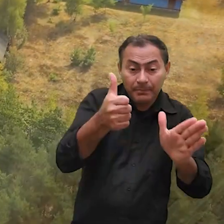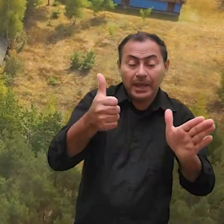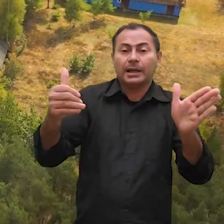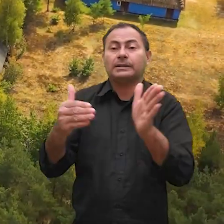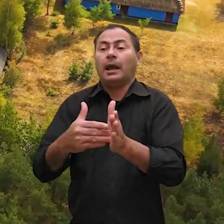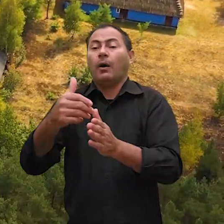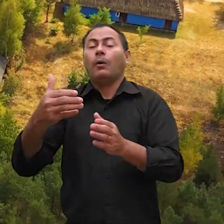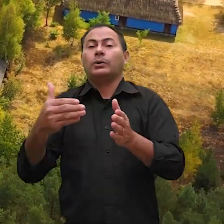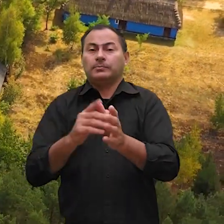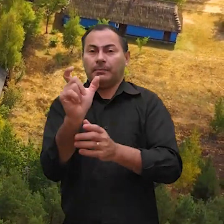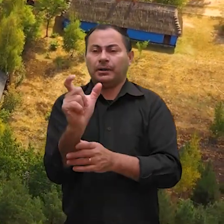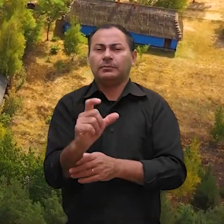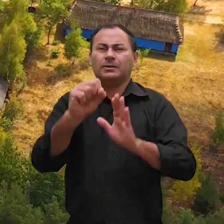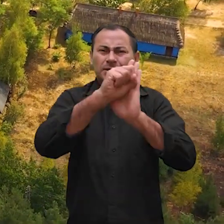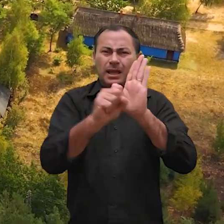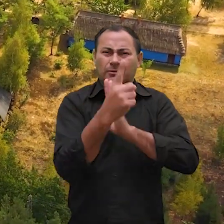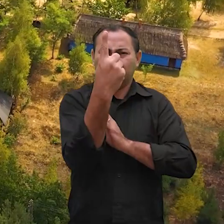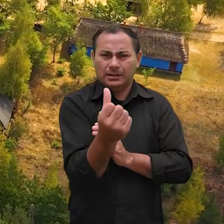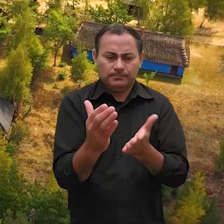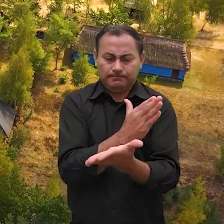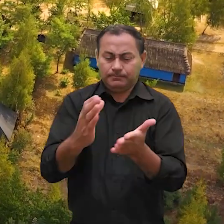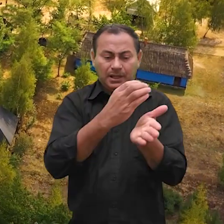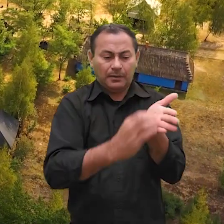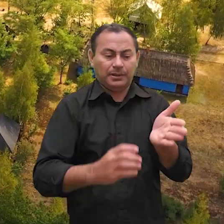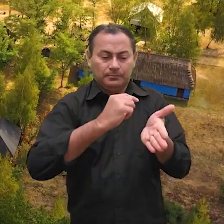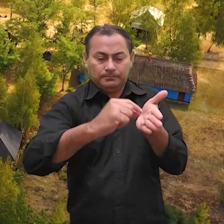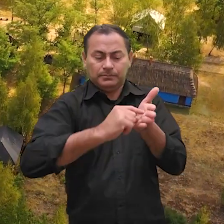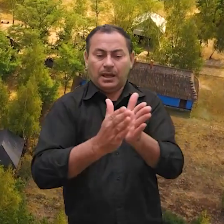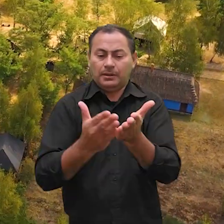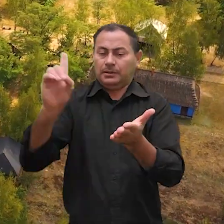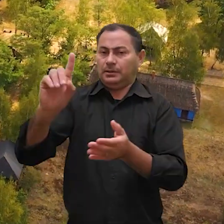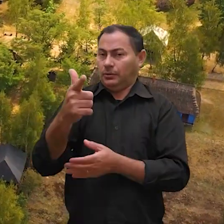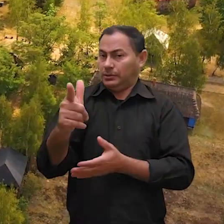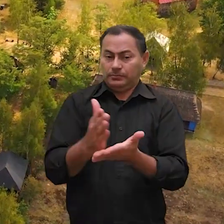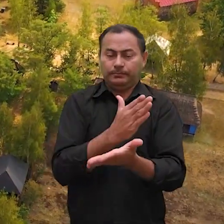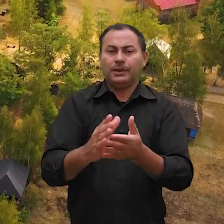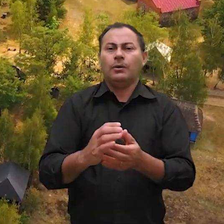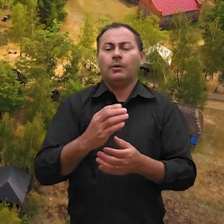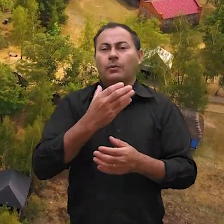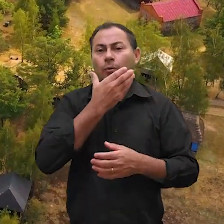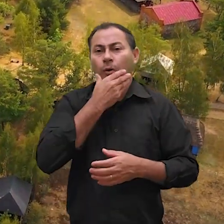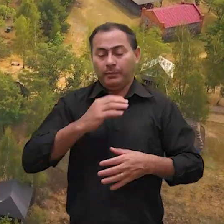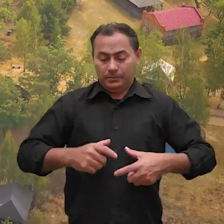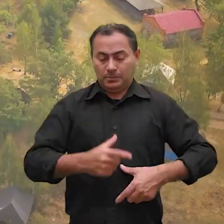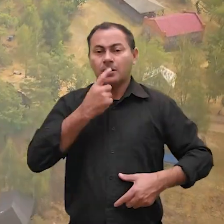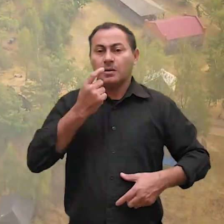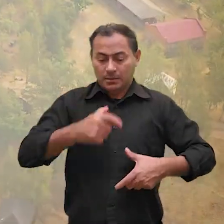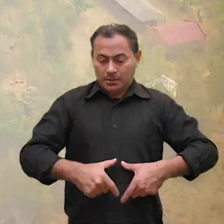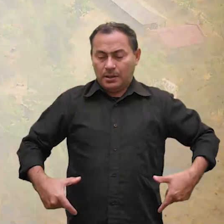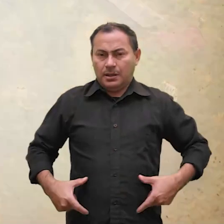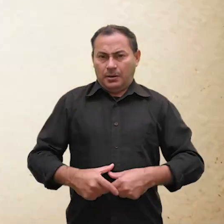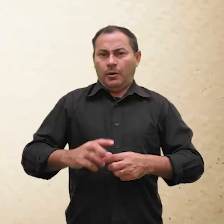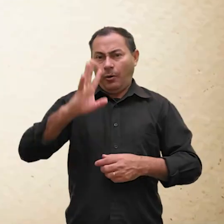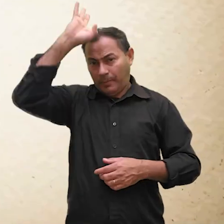palavra. Antigamente, até o século XVI, não existia essa divisão de capítulos e versículos na Bíblia. Um cardeal católico romano